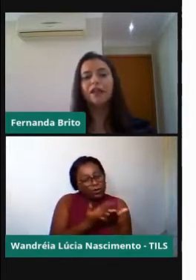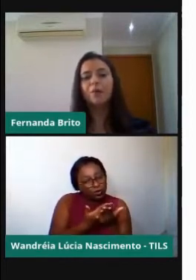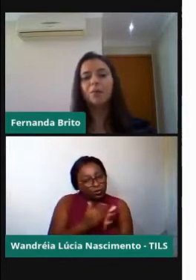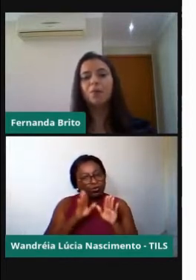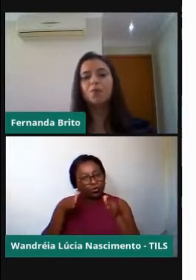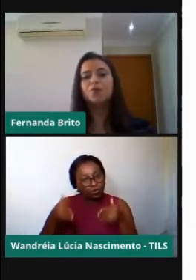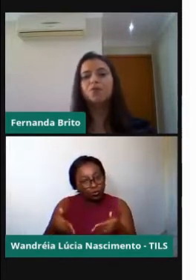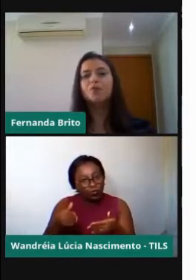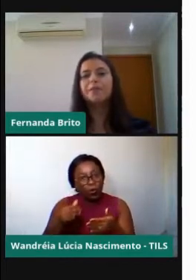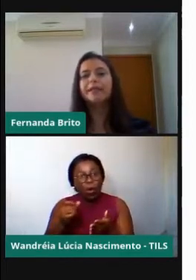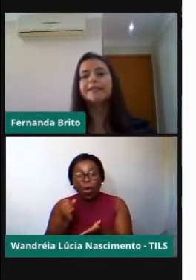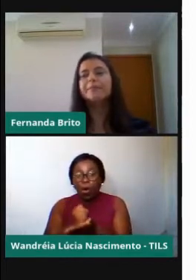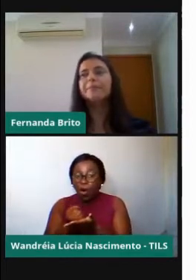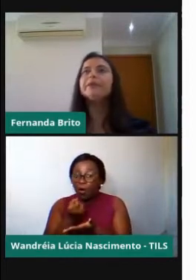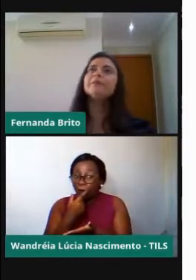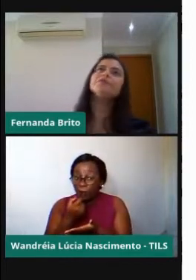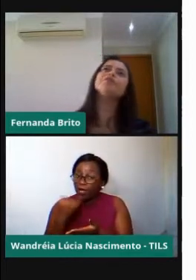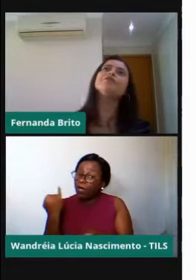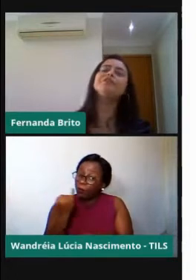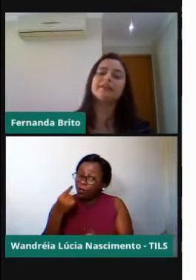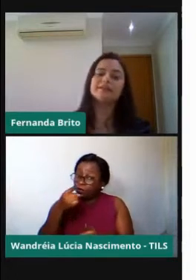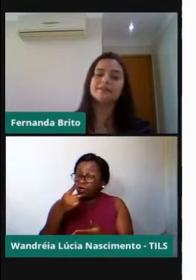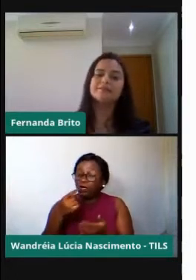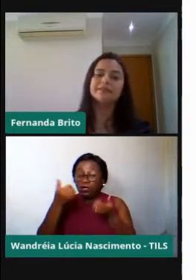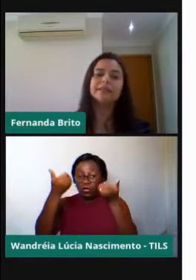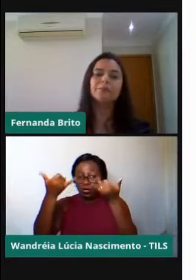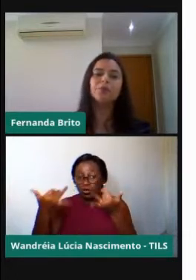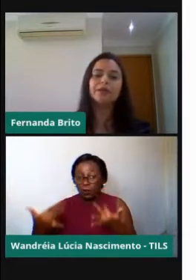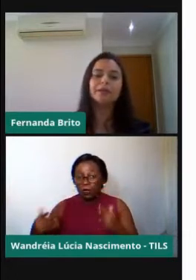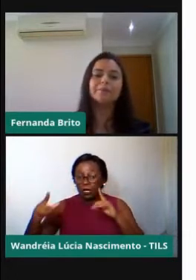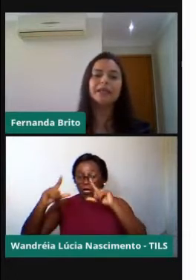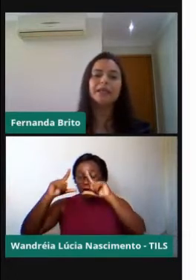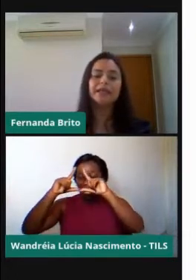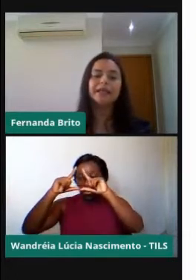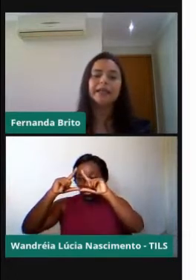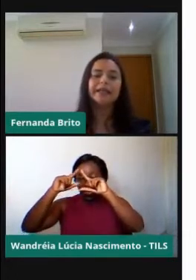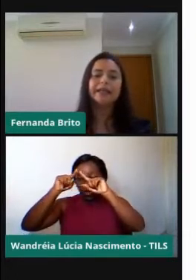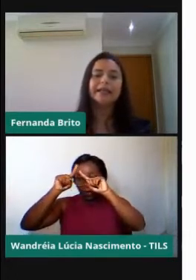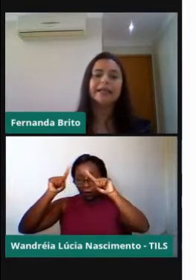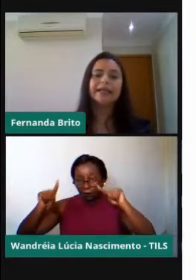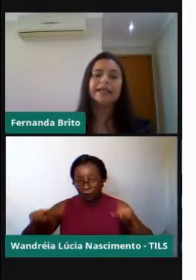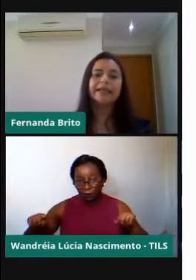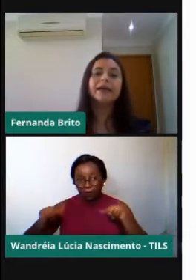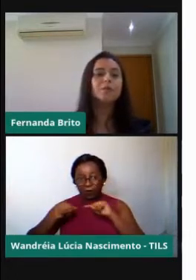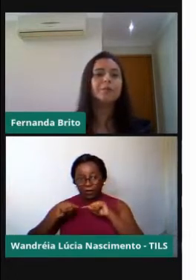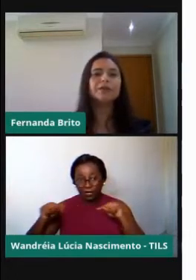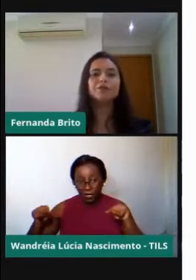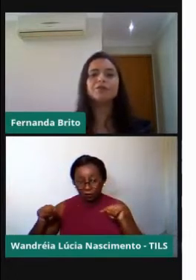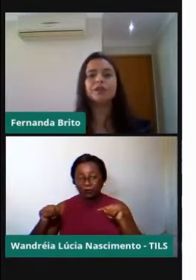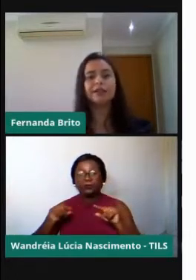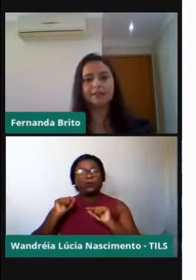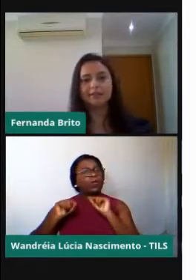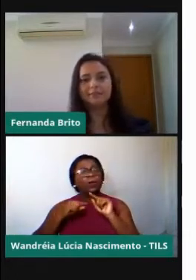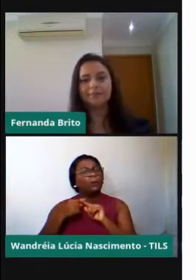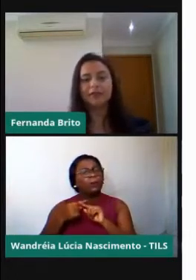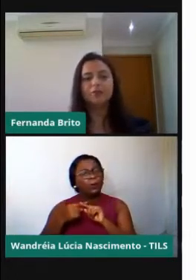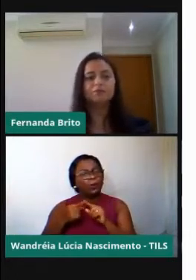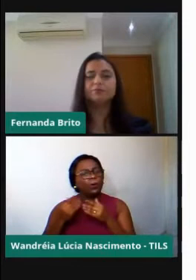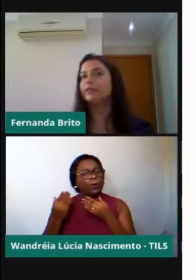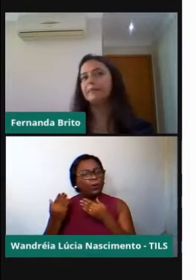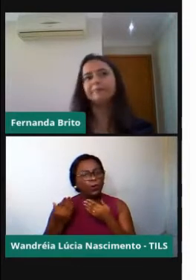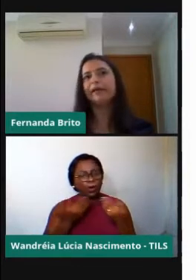a gente falar um pouco sobre essa pirâmide de evidência, né? Por quê? É um momento de